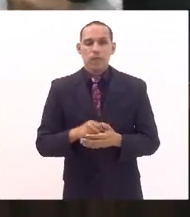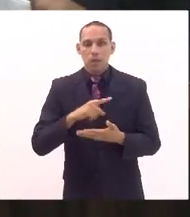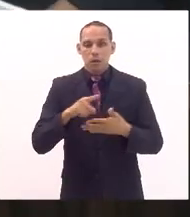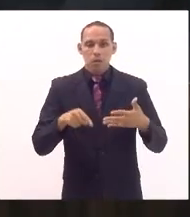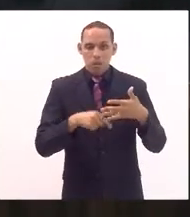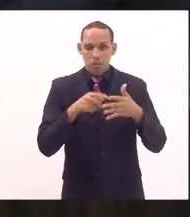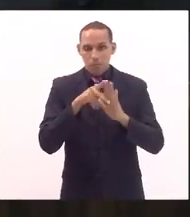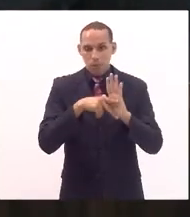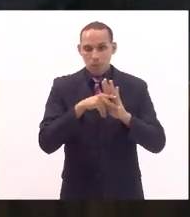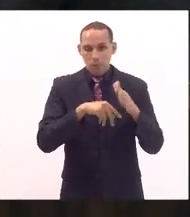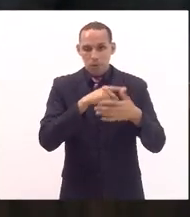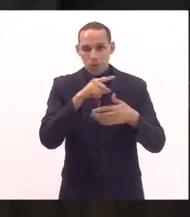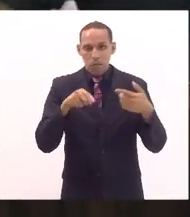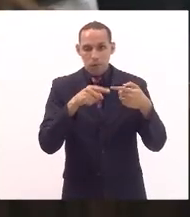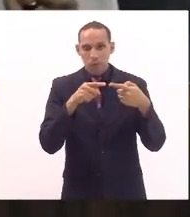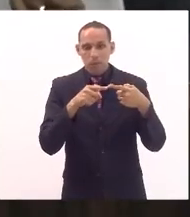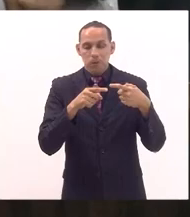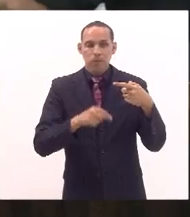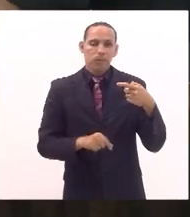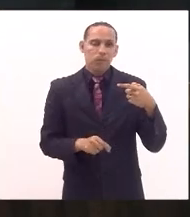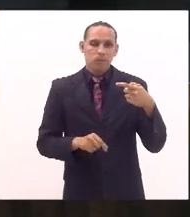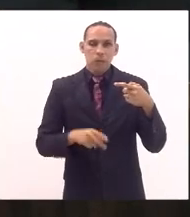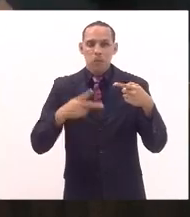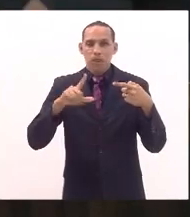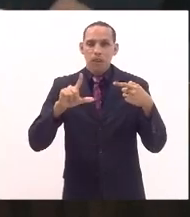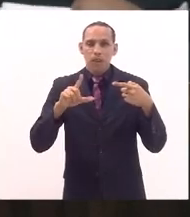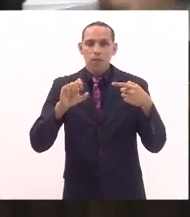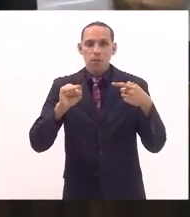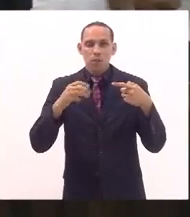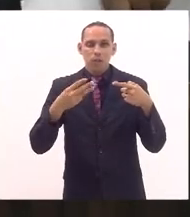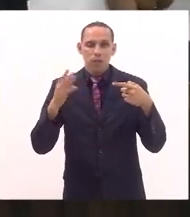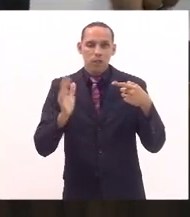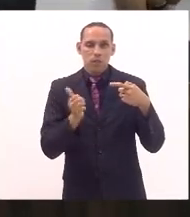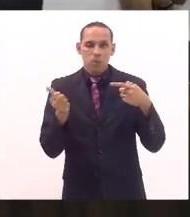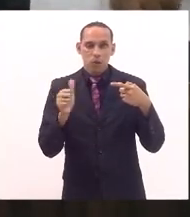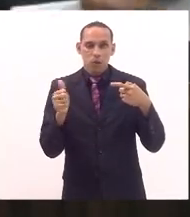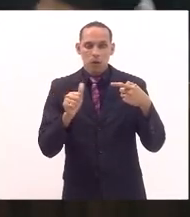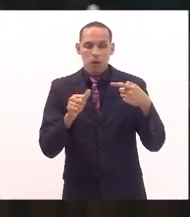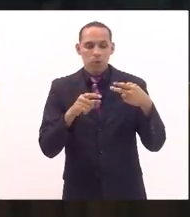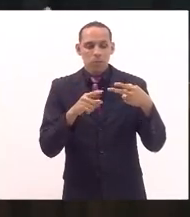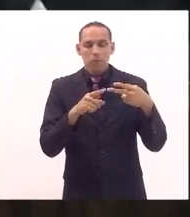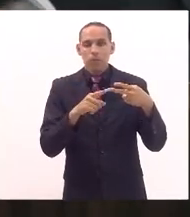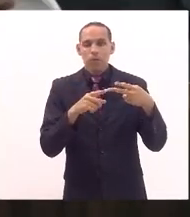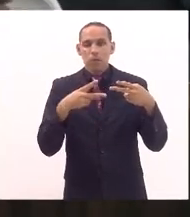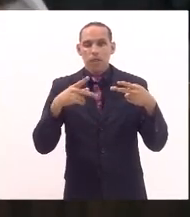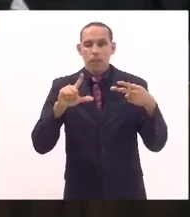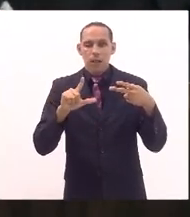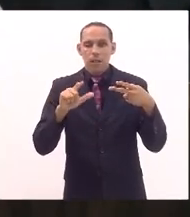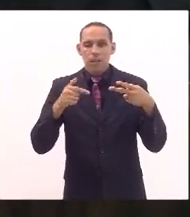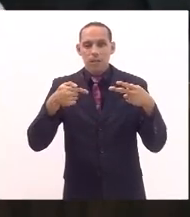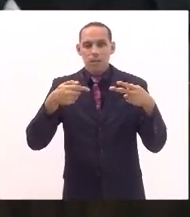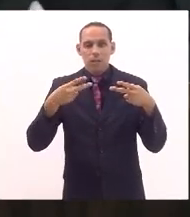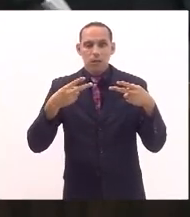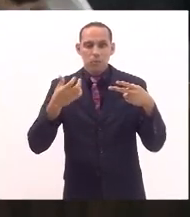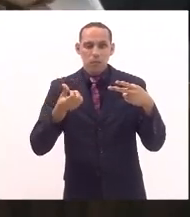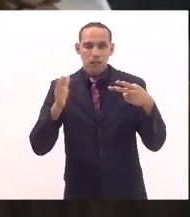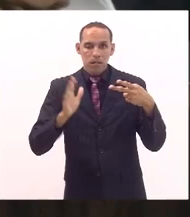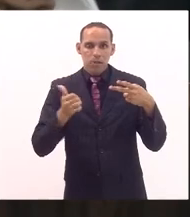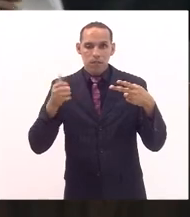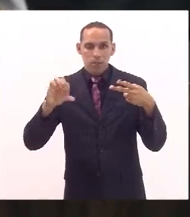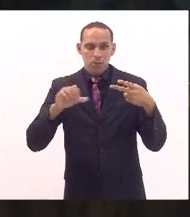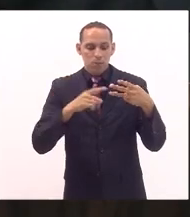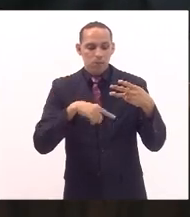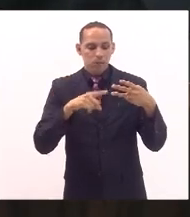seguintes projetos a pele 83 de 11 tl72 meia de